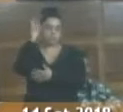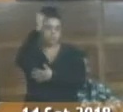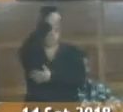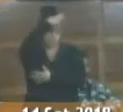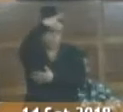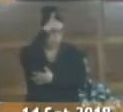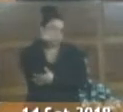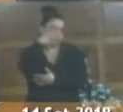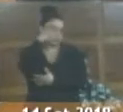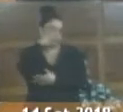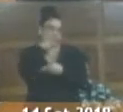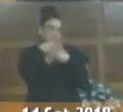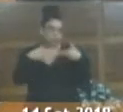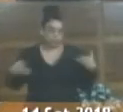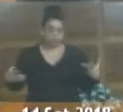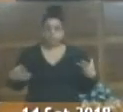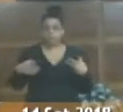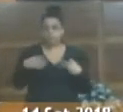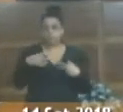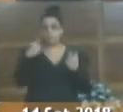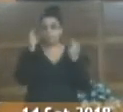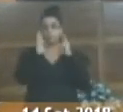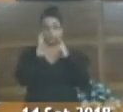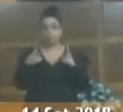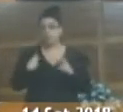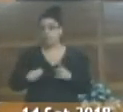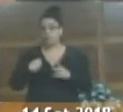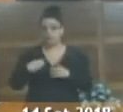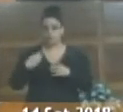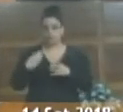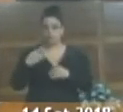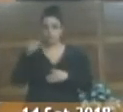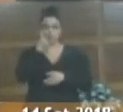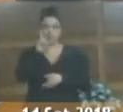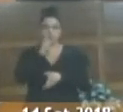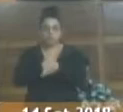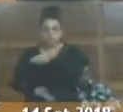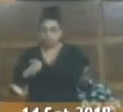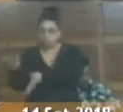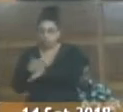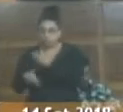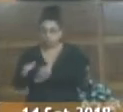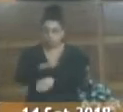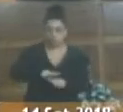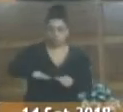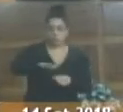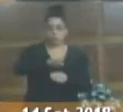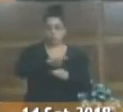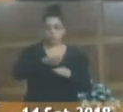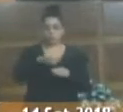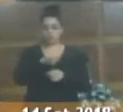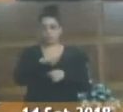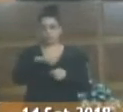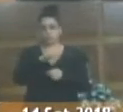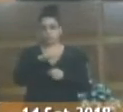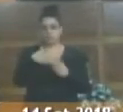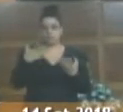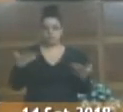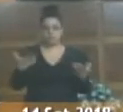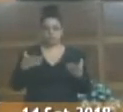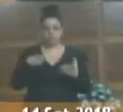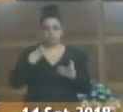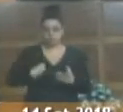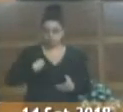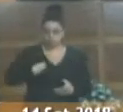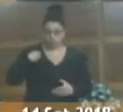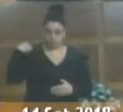vivem um cotidiano da comunidade e não conhecem em profundidade a complexidade daquele território, Né? Então, a participação